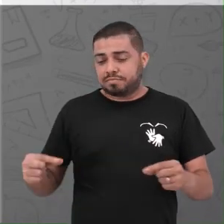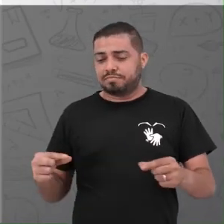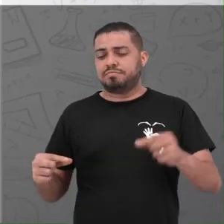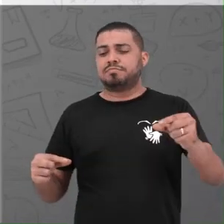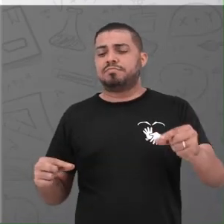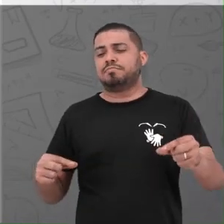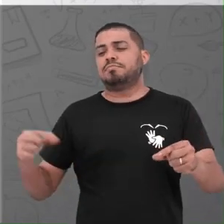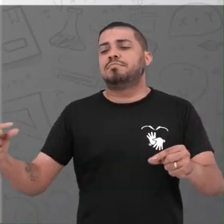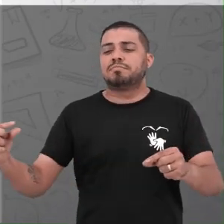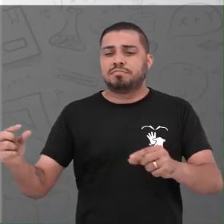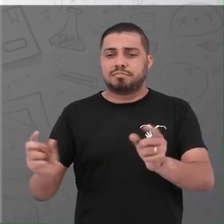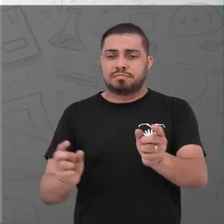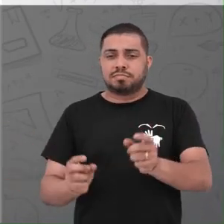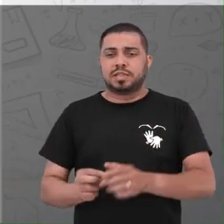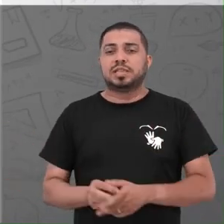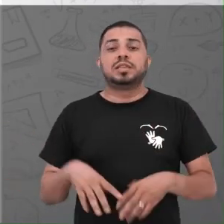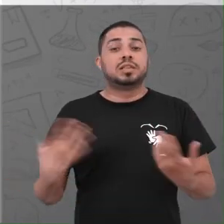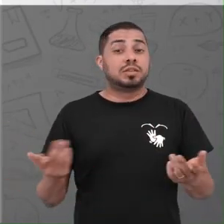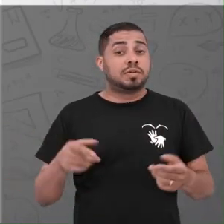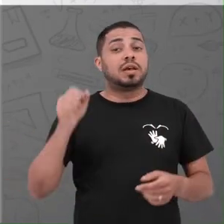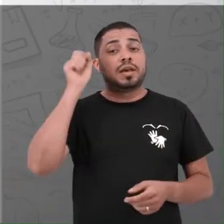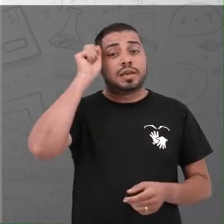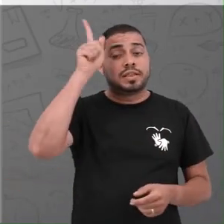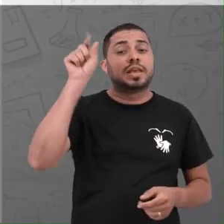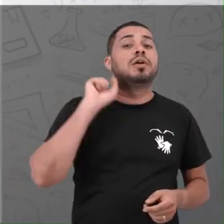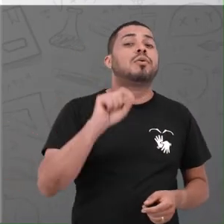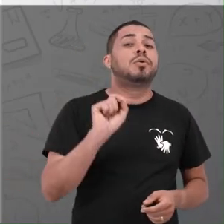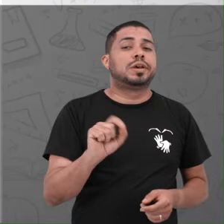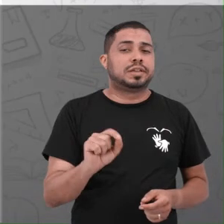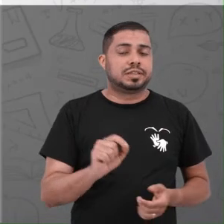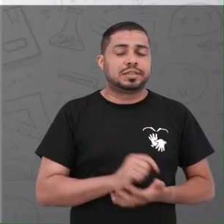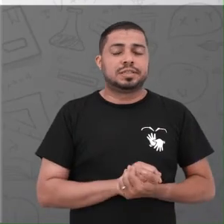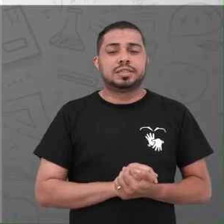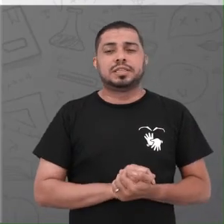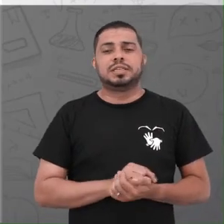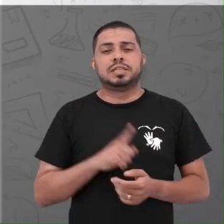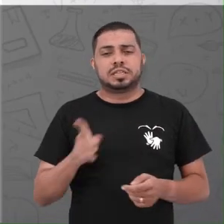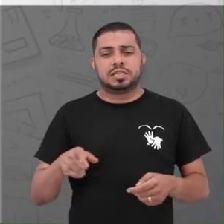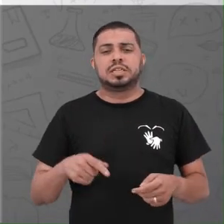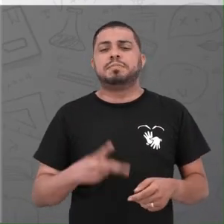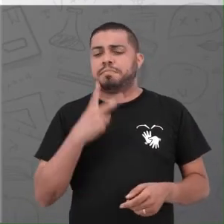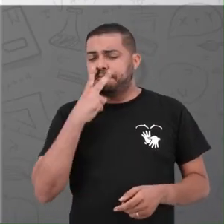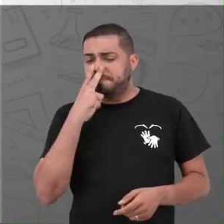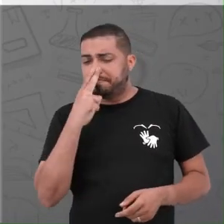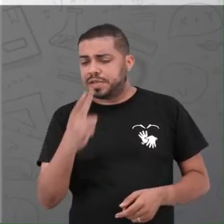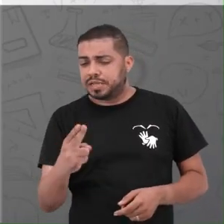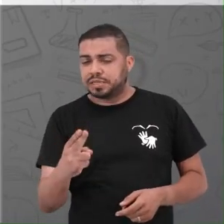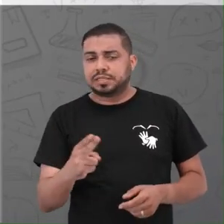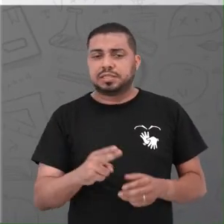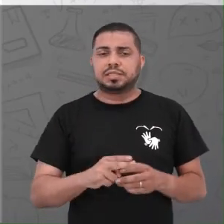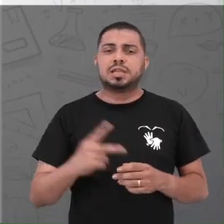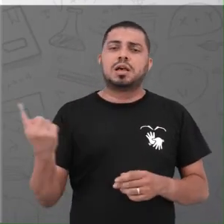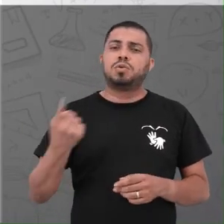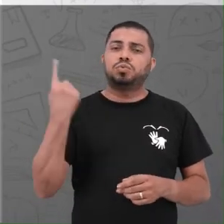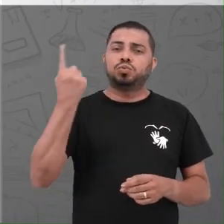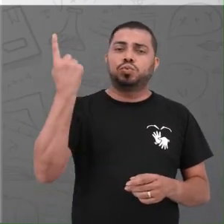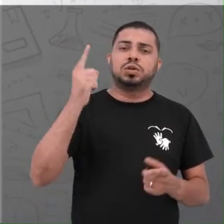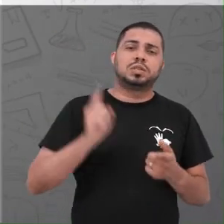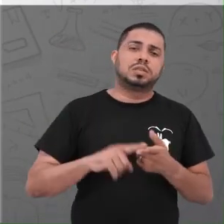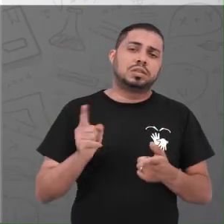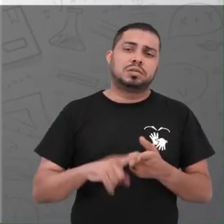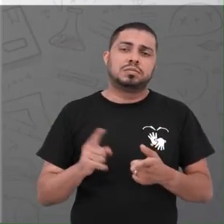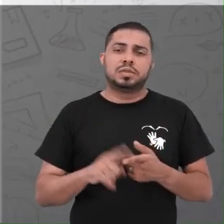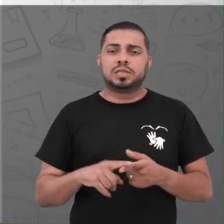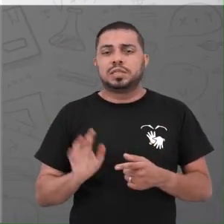umas às outras. Então, a ideia é que elas sejam similares, né, tanto na altura do caractere quanto